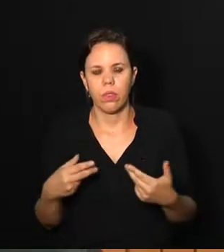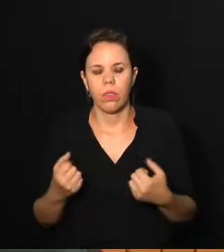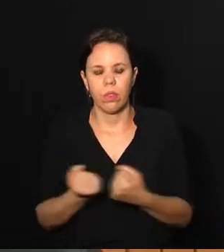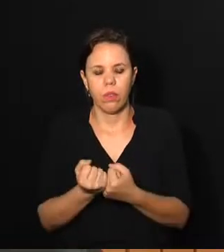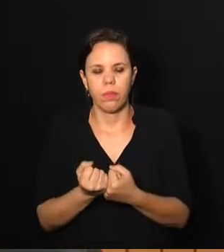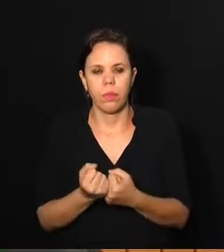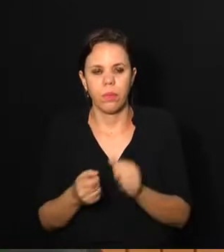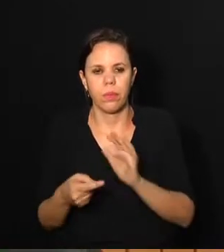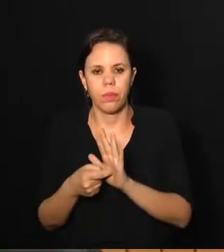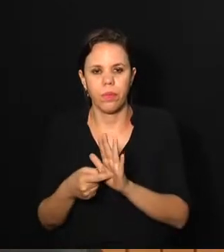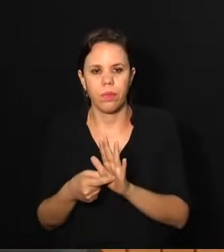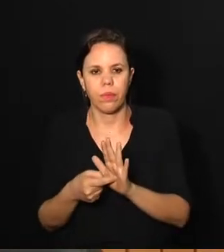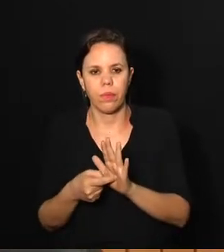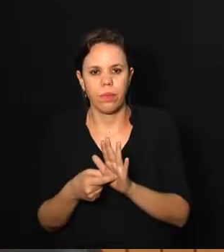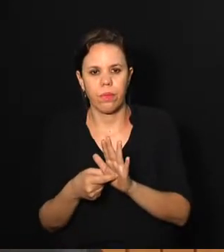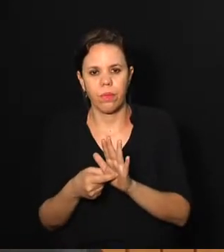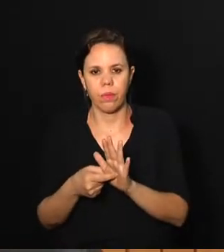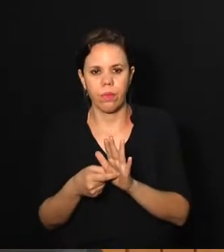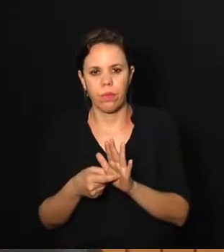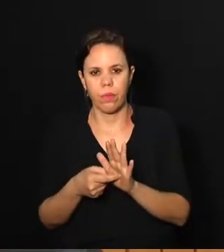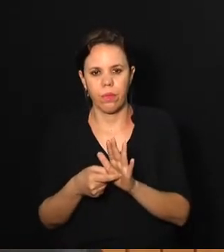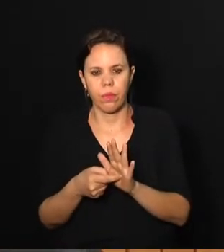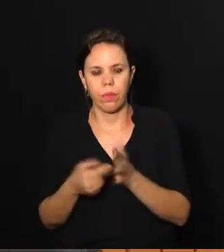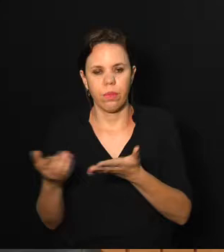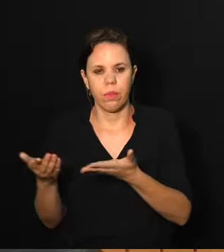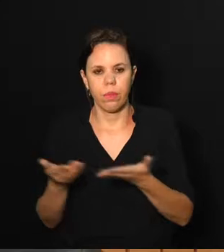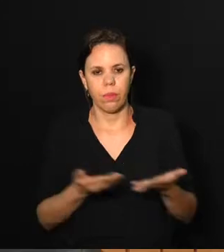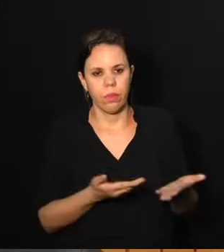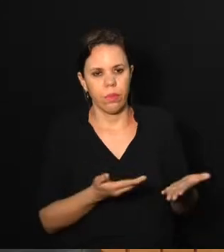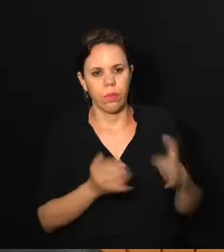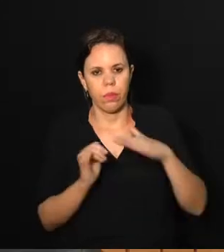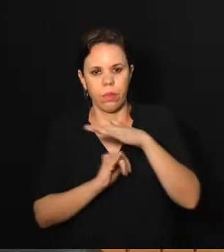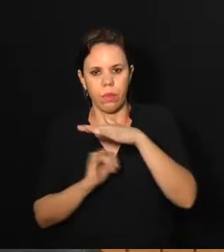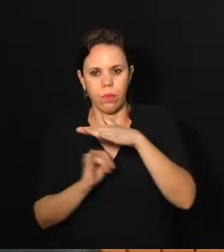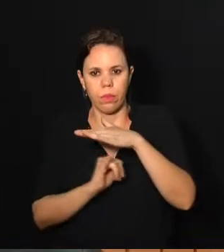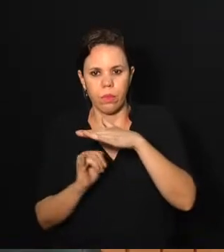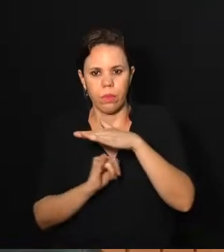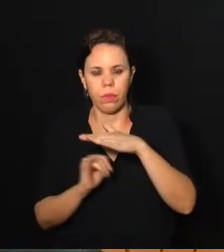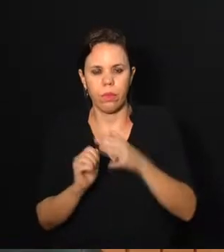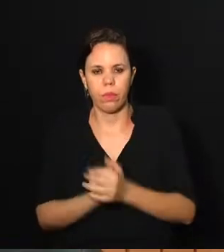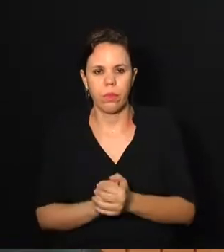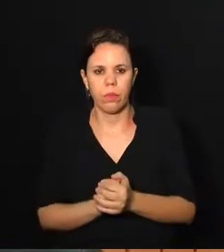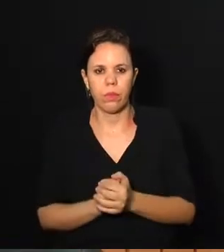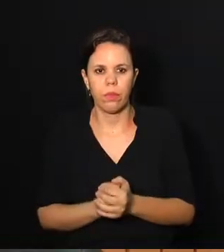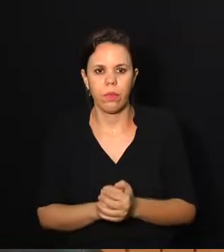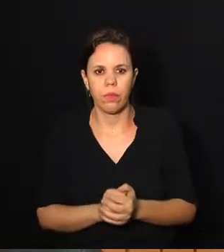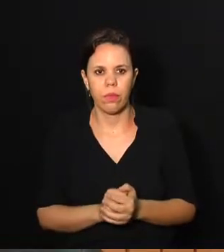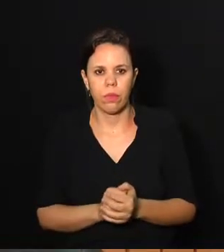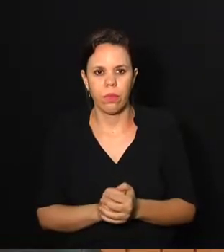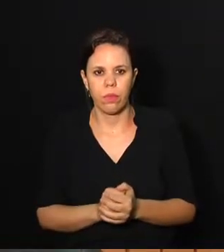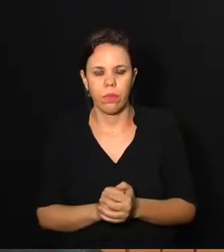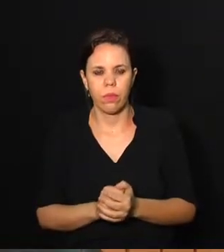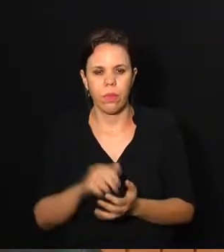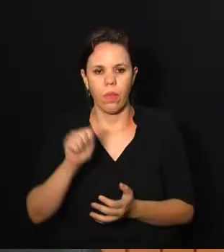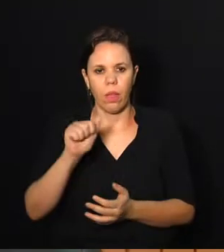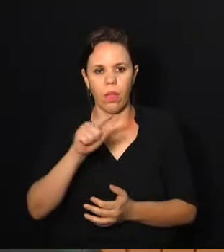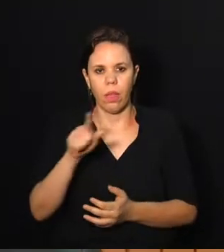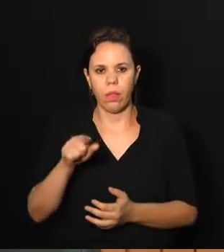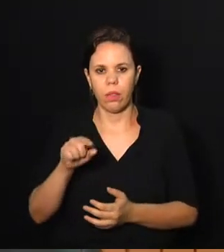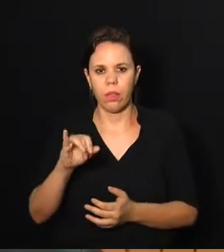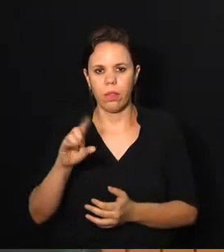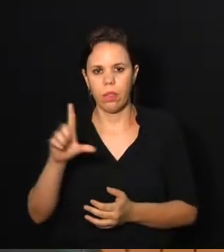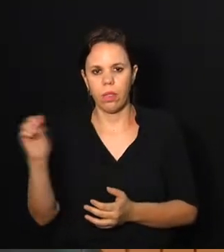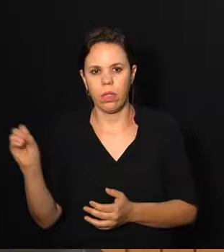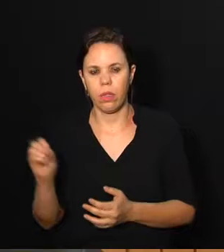se apresentam como uma prevenção ao acolhimento institucional, que é o que foi chamado aqui do asilo, né? Que hoje em dia a gente também